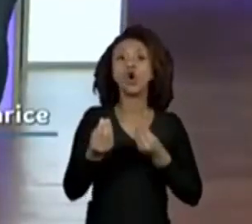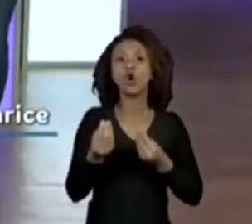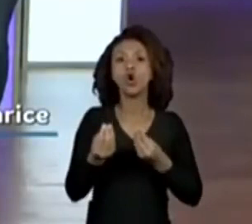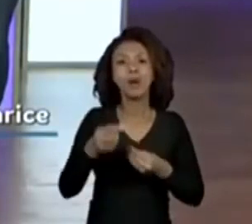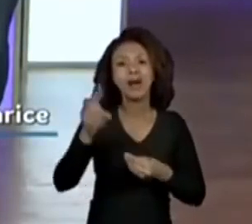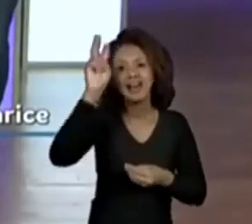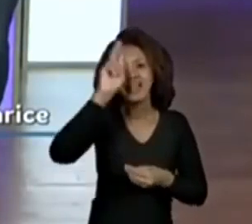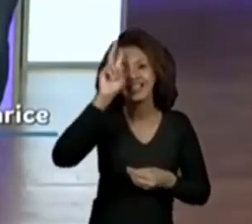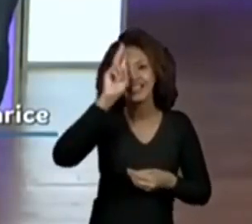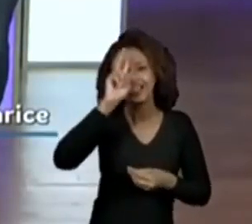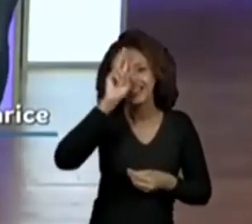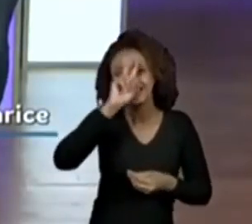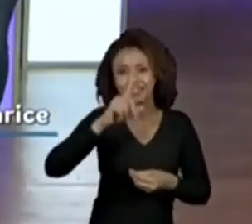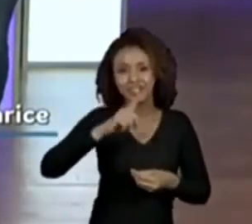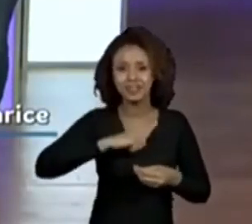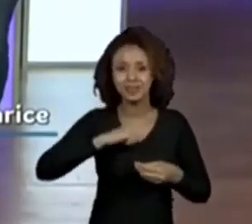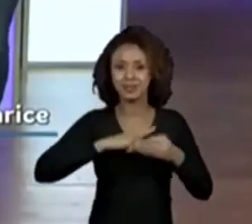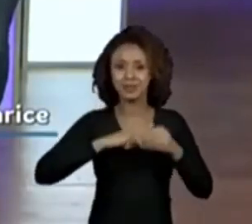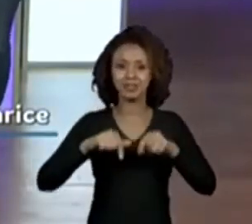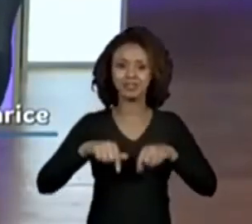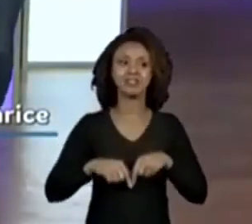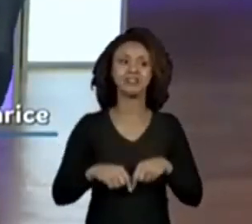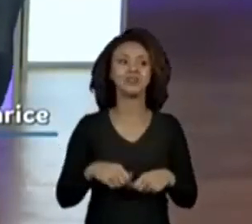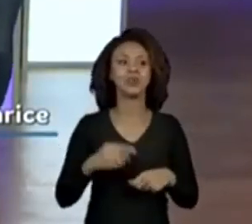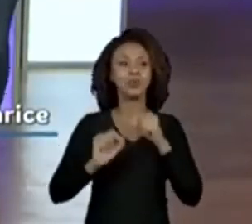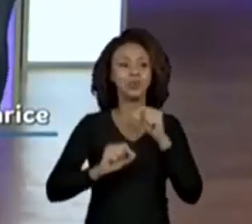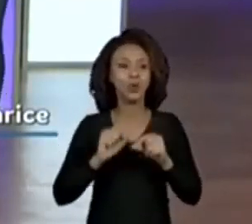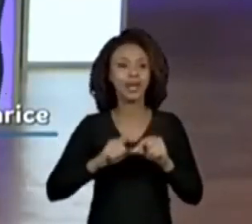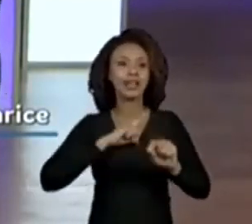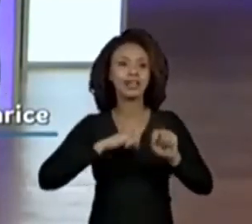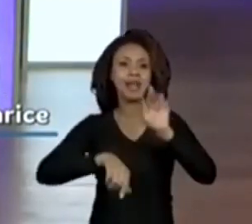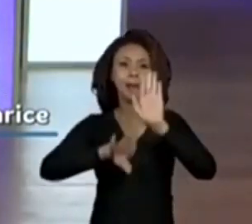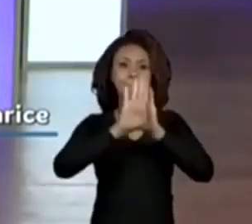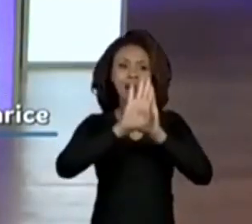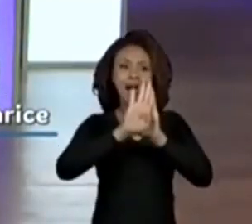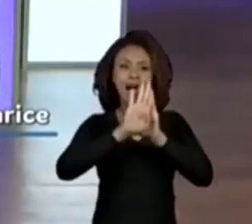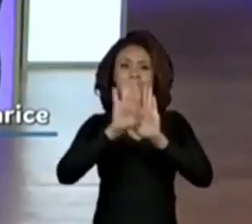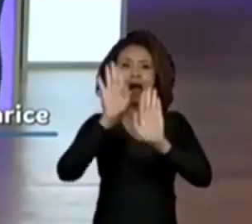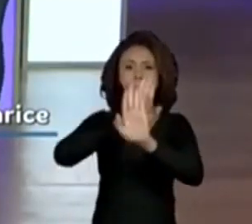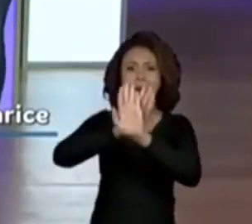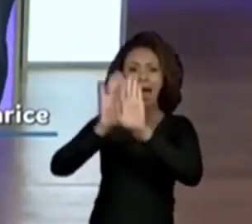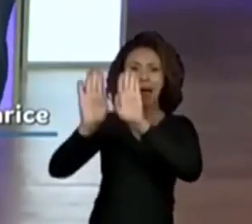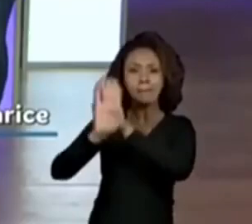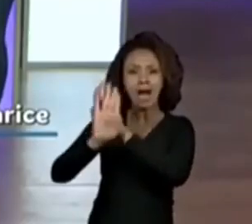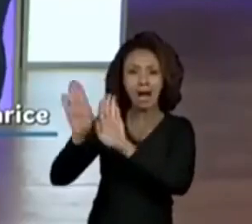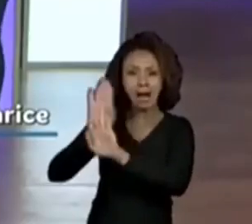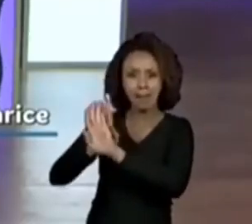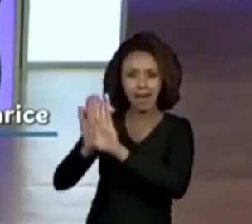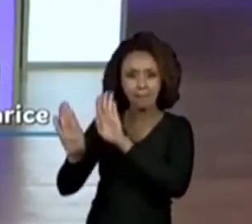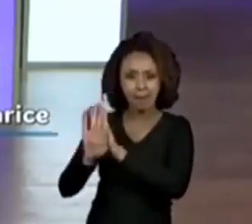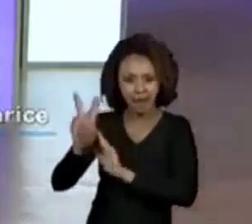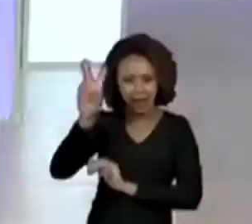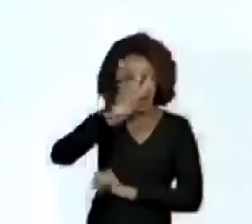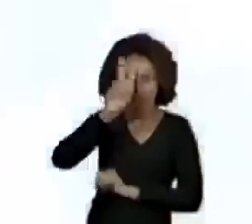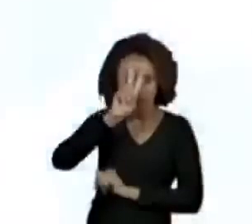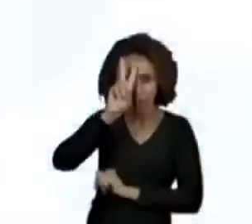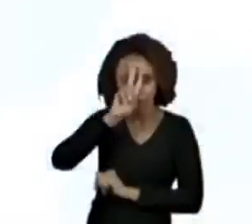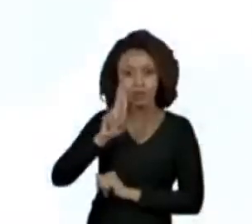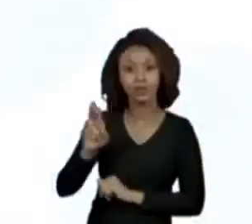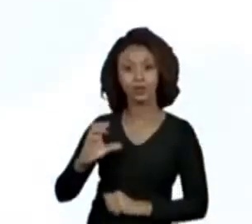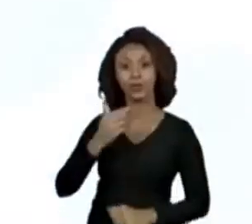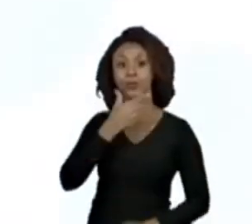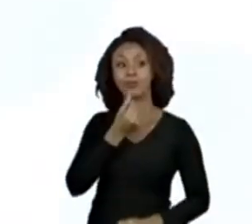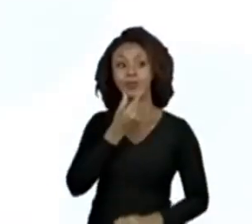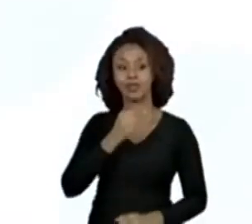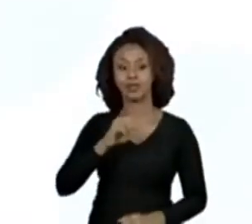fichinhas sobrepostas? Como que eu posso decompor, professora Fran? Segundo o Christian, 10. Então, esse 12 aqui eu